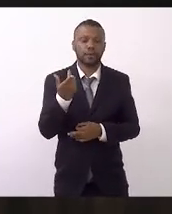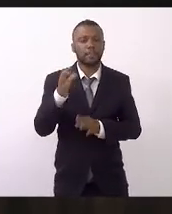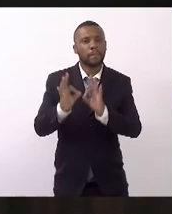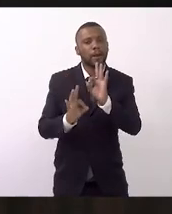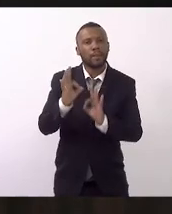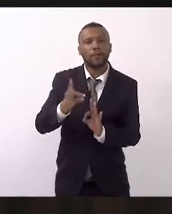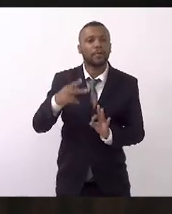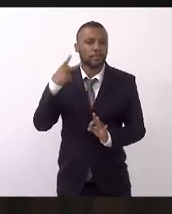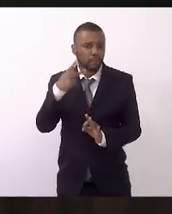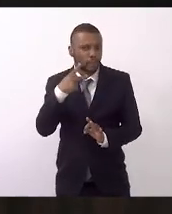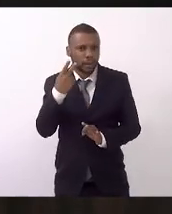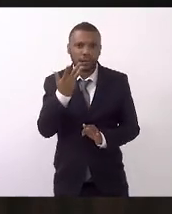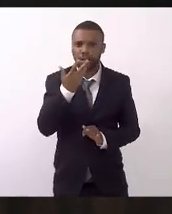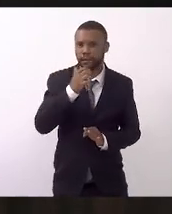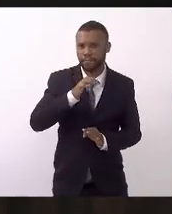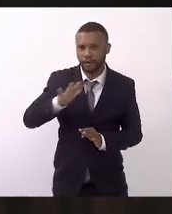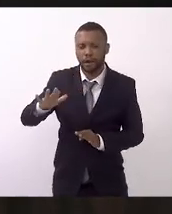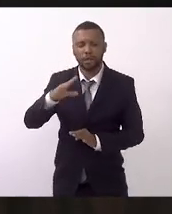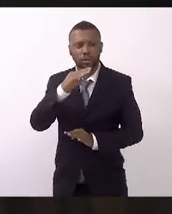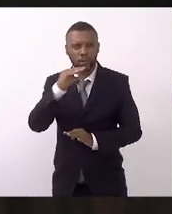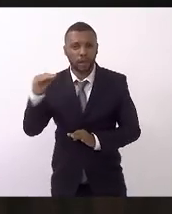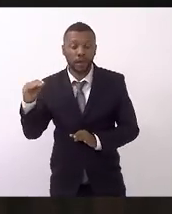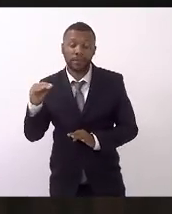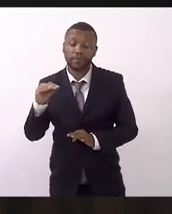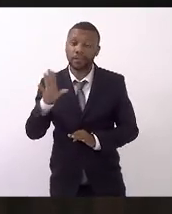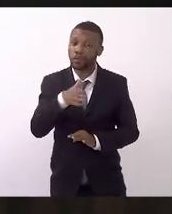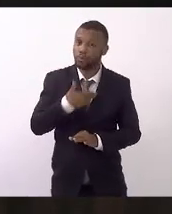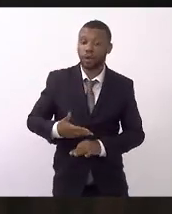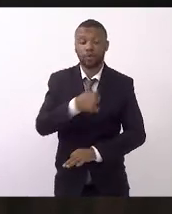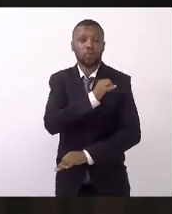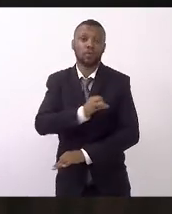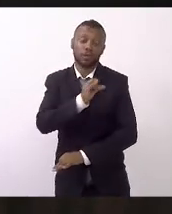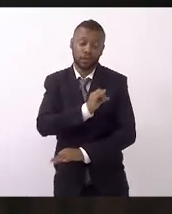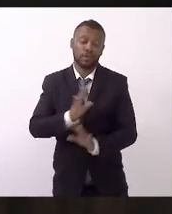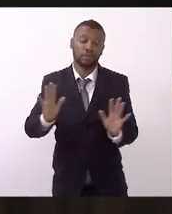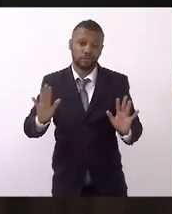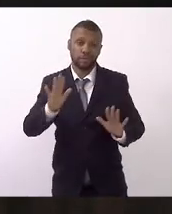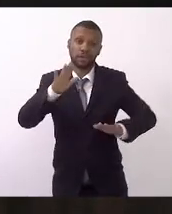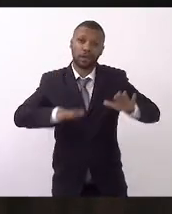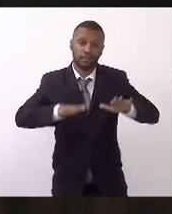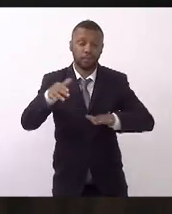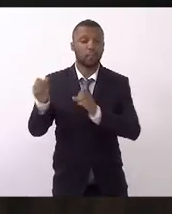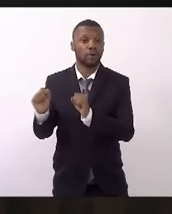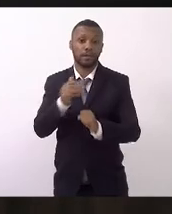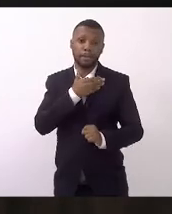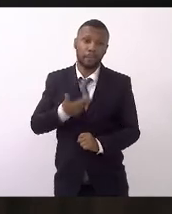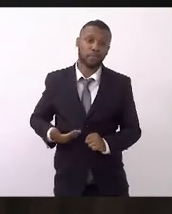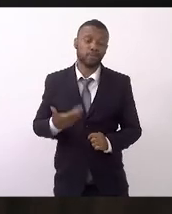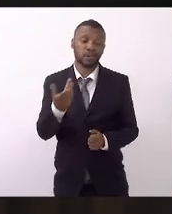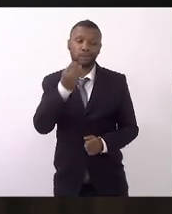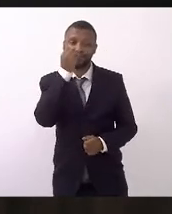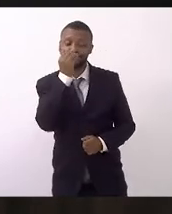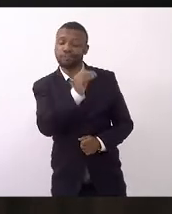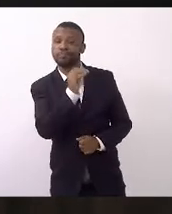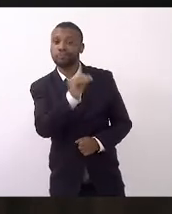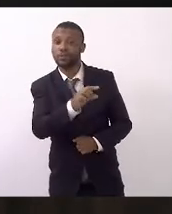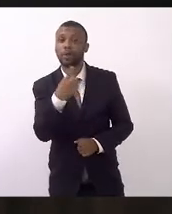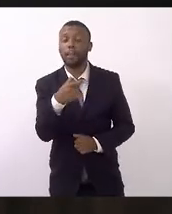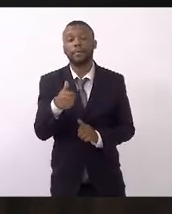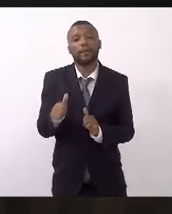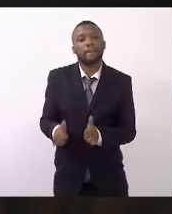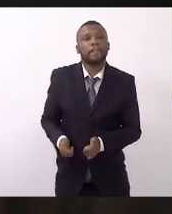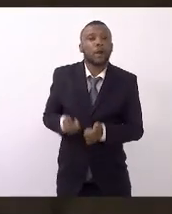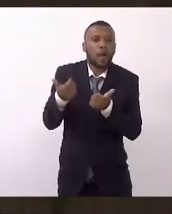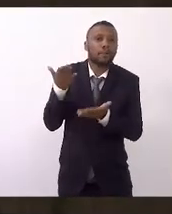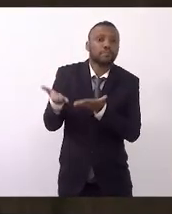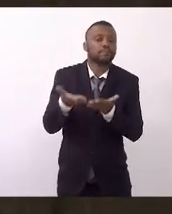no nosso Estado, que tem sido deixado um pouco aquém do poder público, e a gente precisa melhorar esse trato, né?